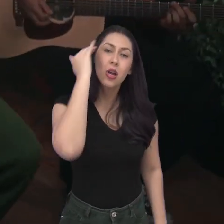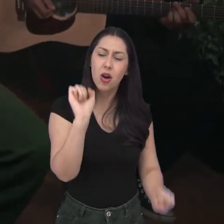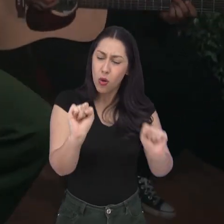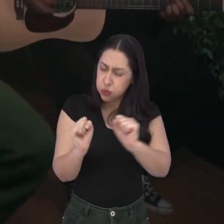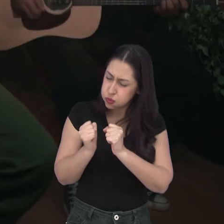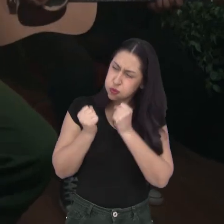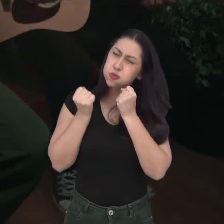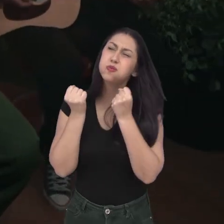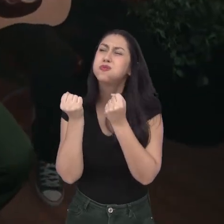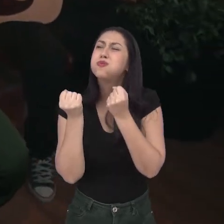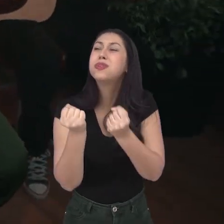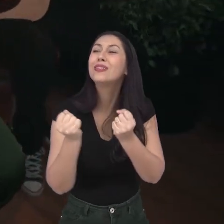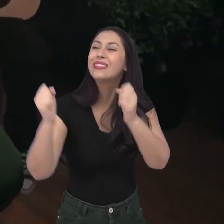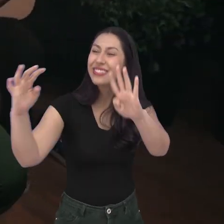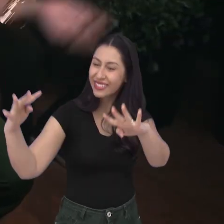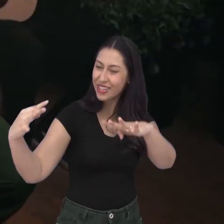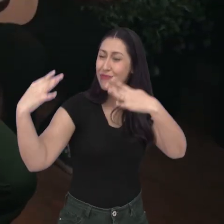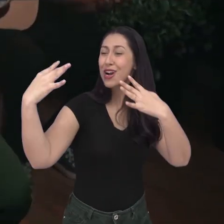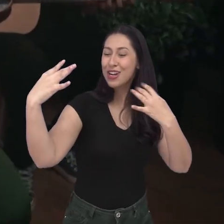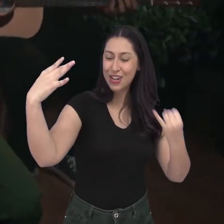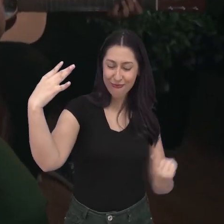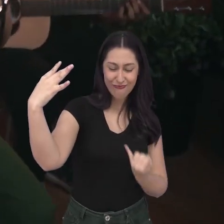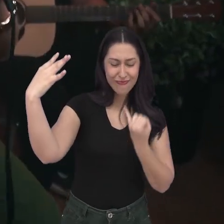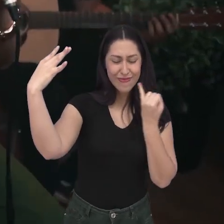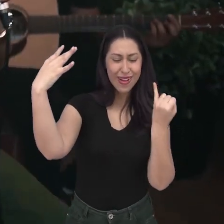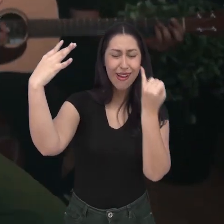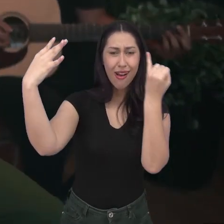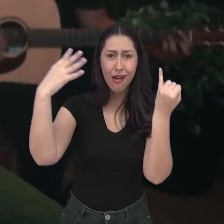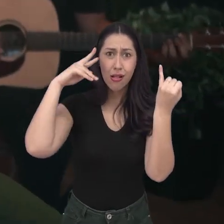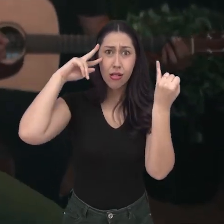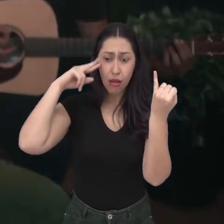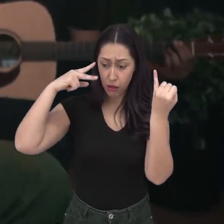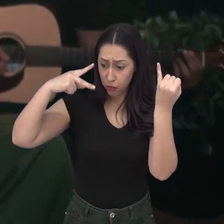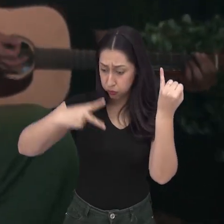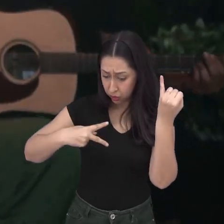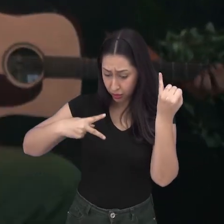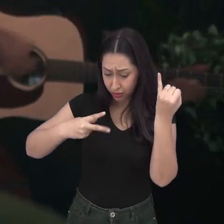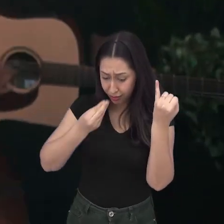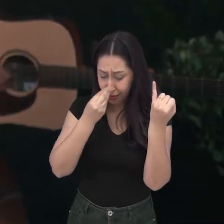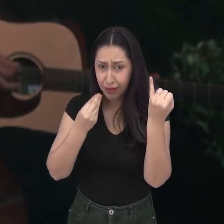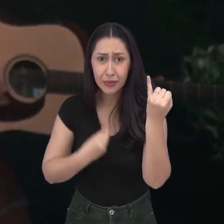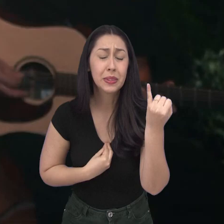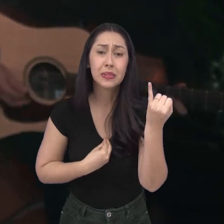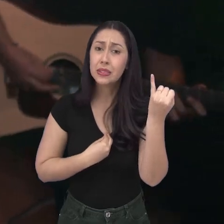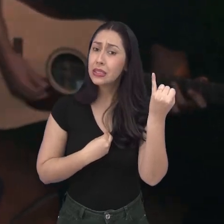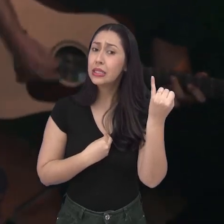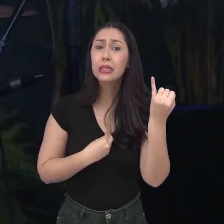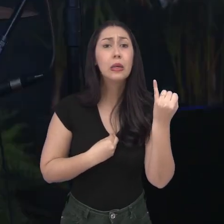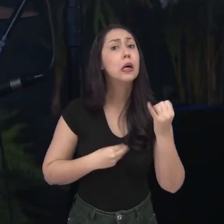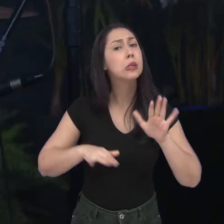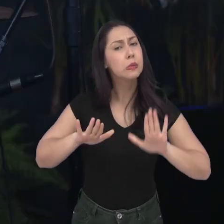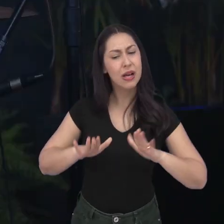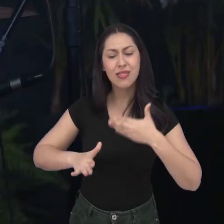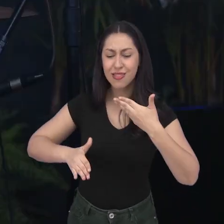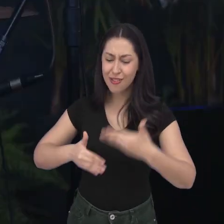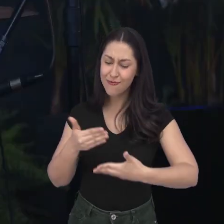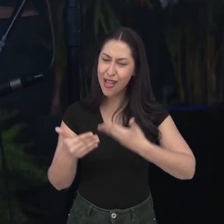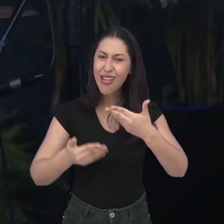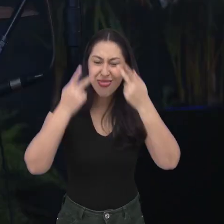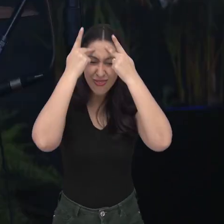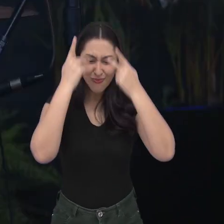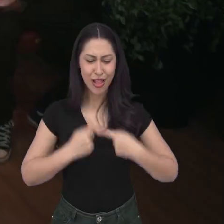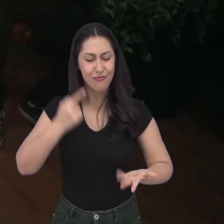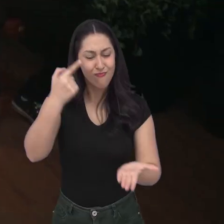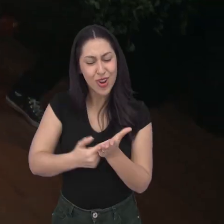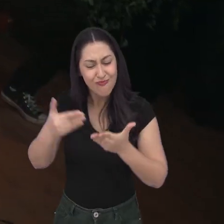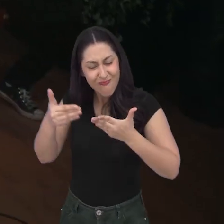tudo que eu podia pra ser importante, e me vi em segundo plano com meus compromissos. Mas comprometida